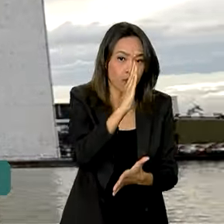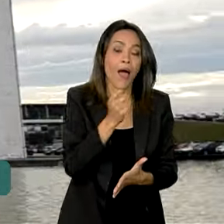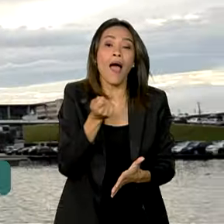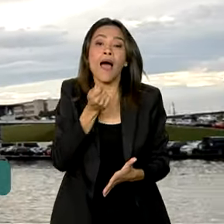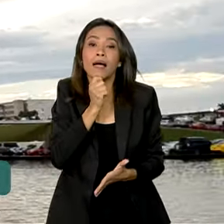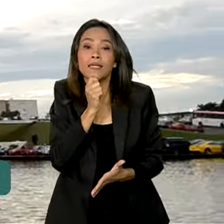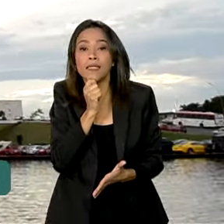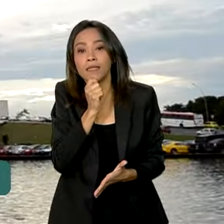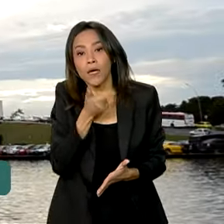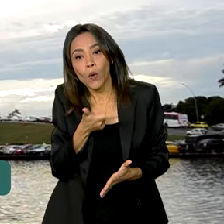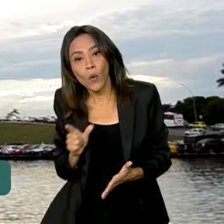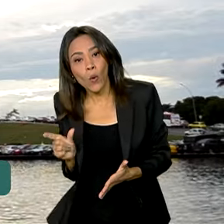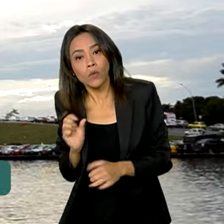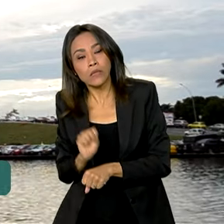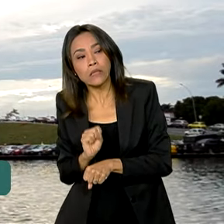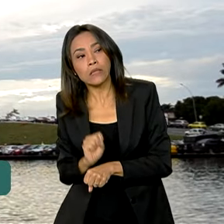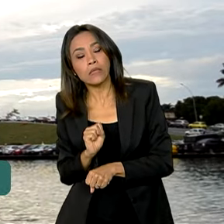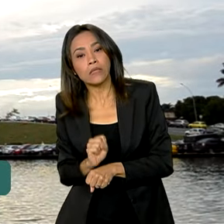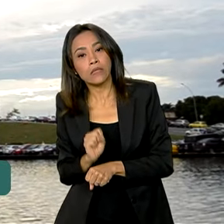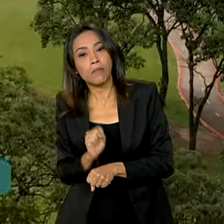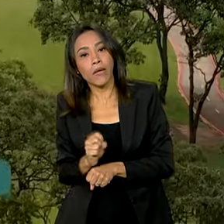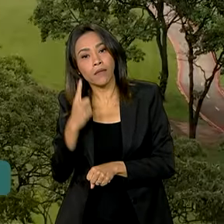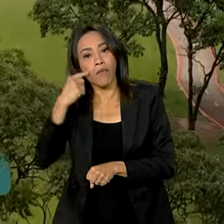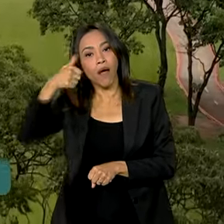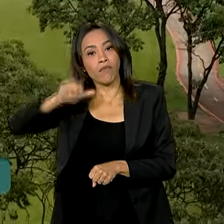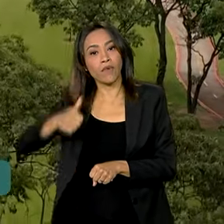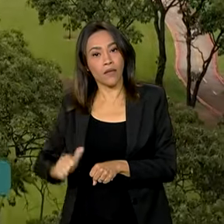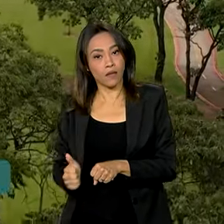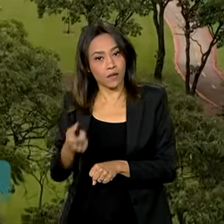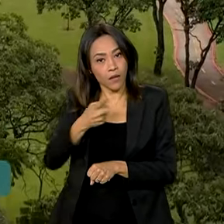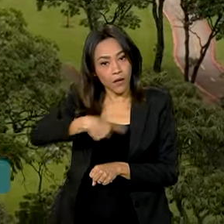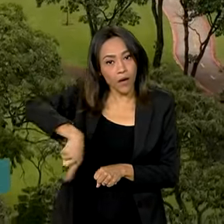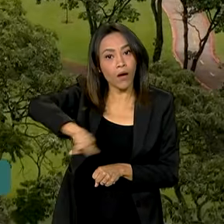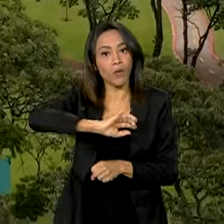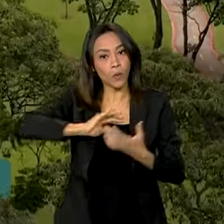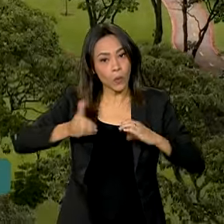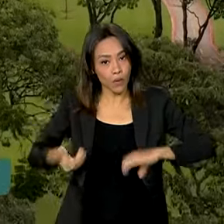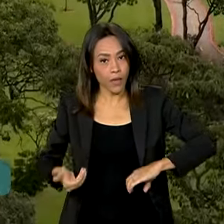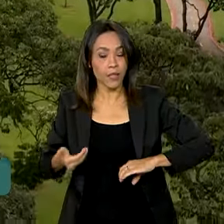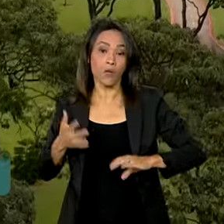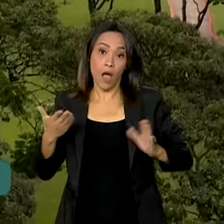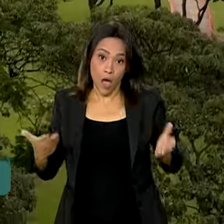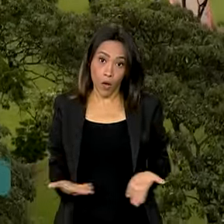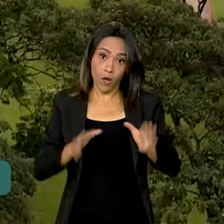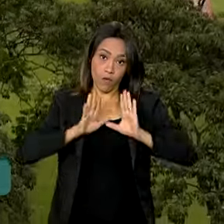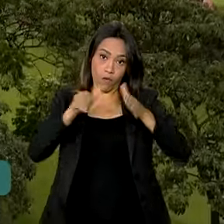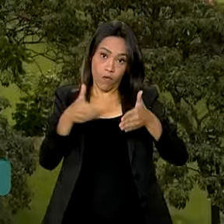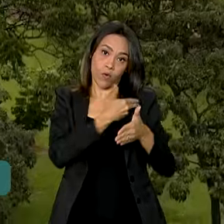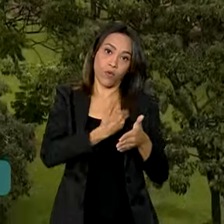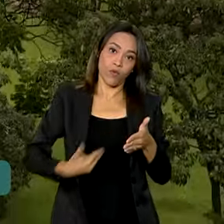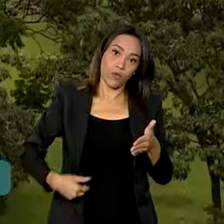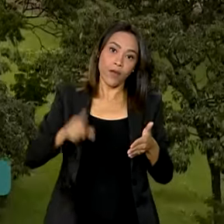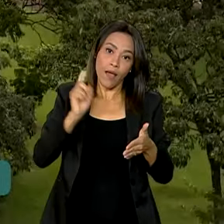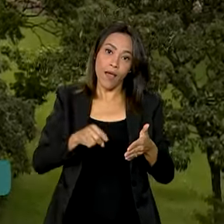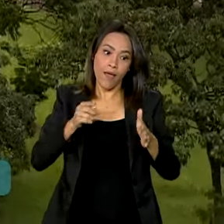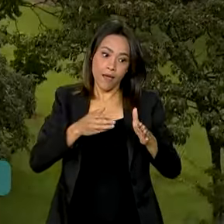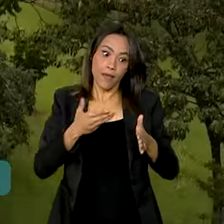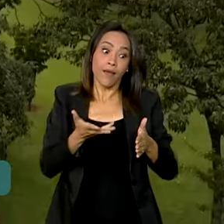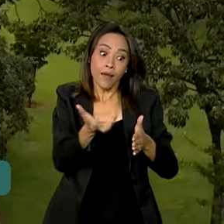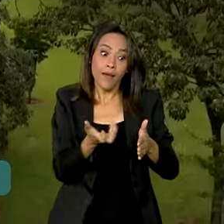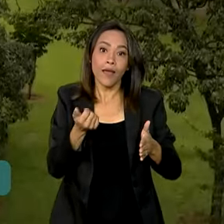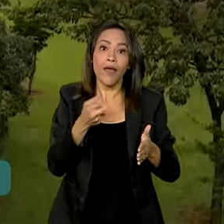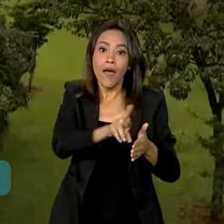ainda aguardam a apreciação dos parlamentares. Ele disse agora que o foco do governo é avançar nas pautas econômicas